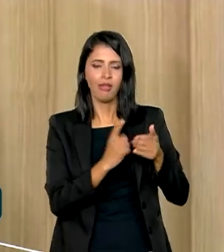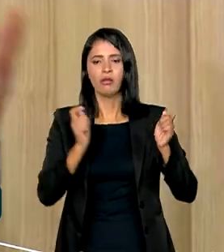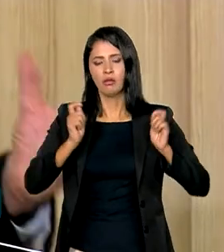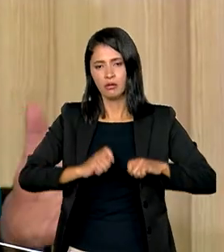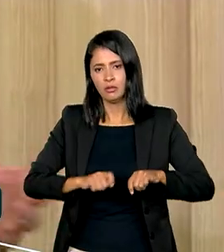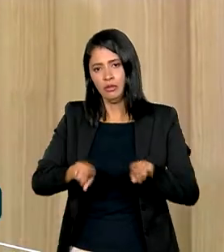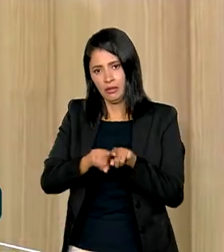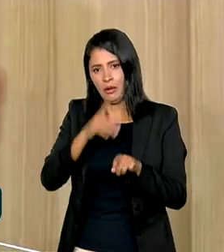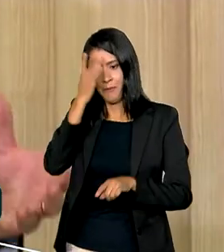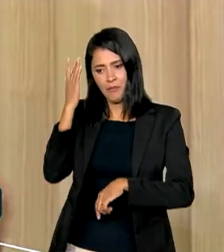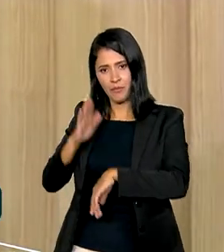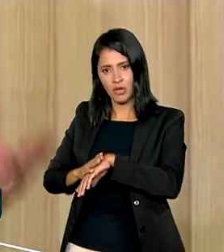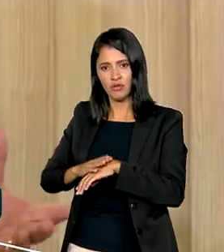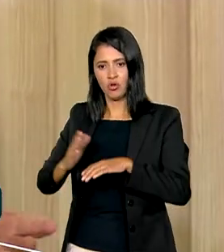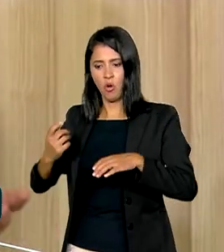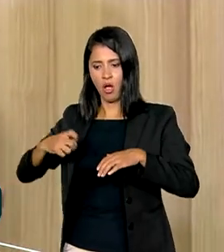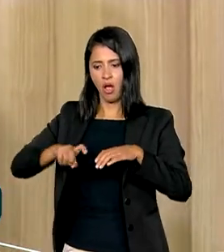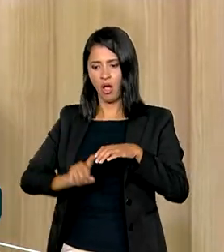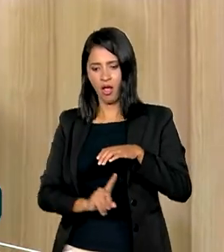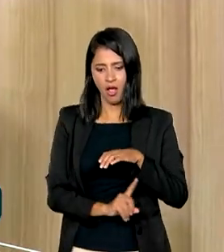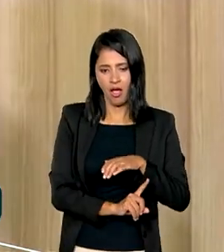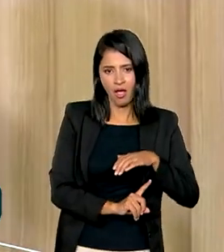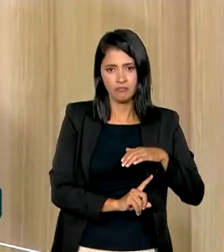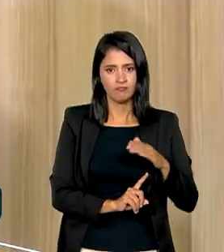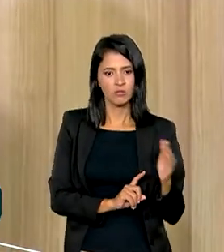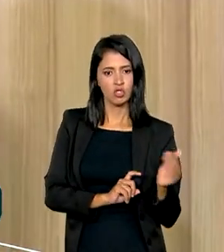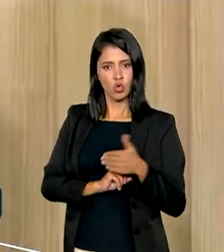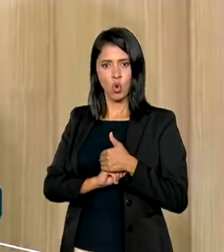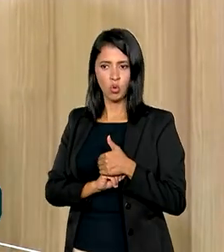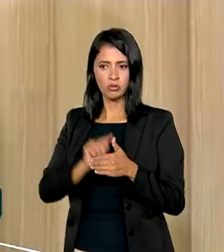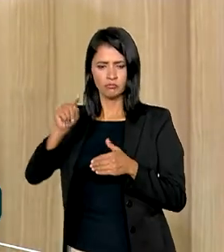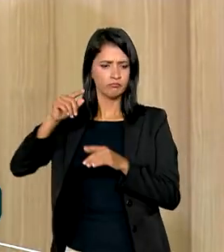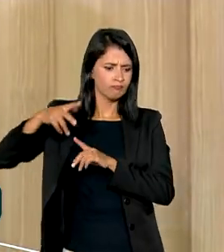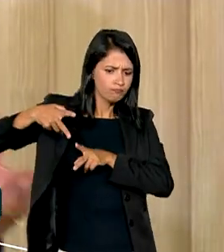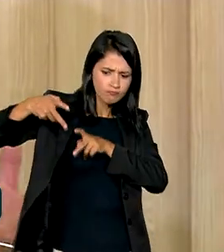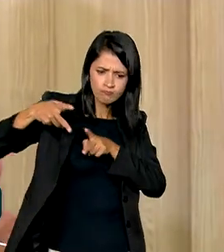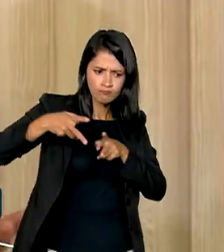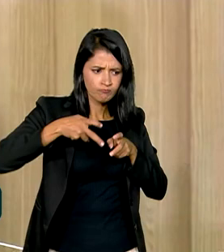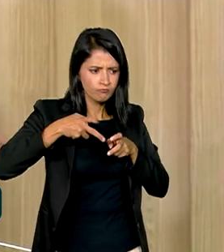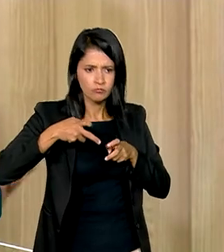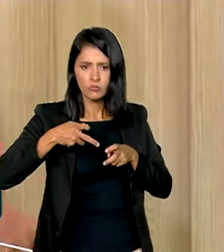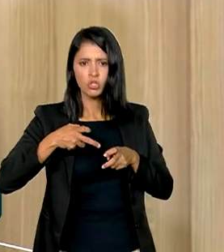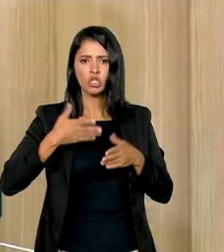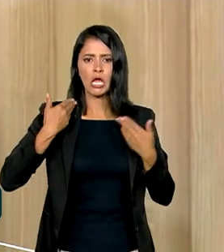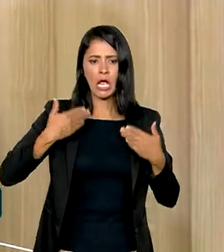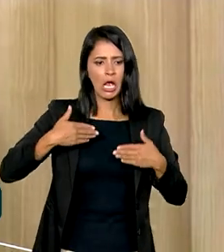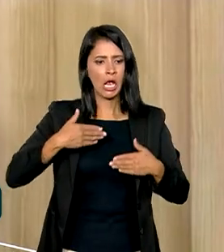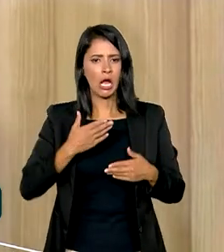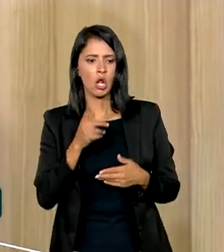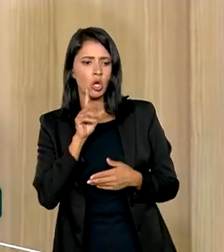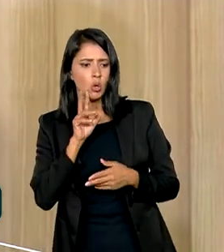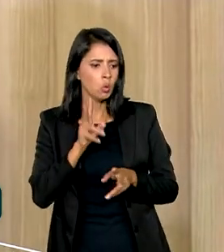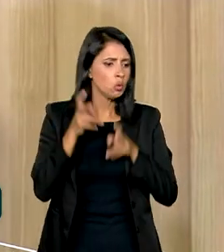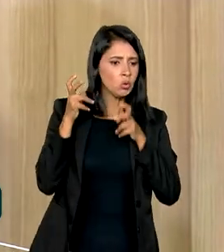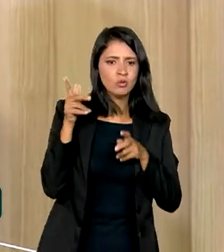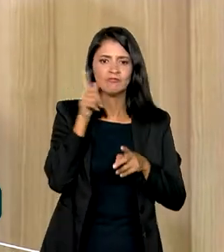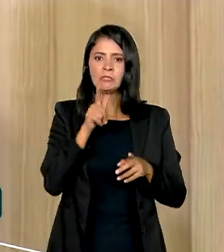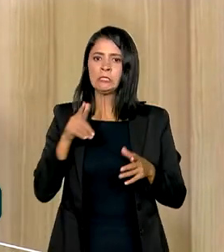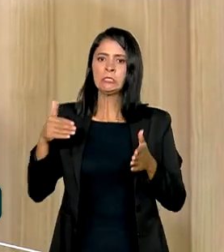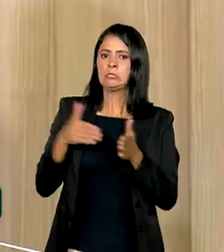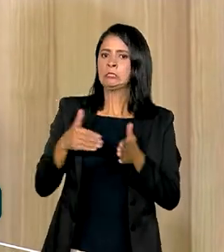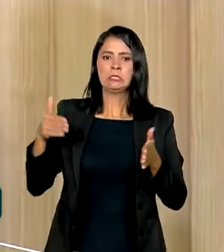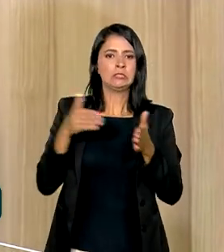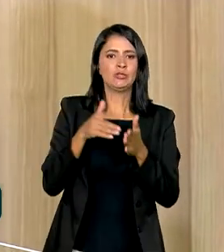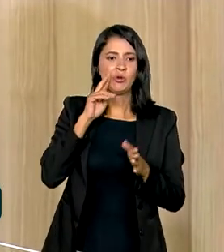Quando alguém se esconde numa gruta, num buraco, os sensores térmicos também têm dificuldade de indicar a presença